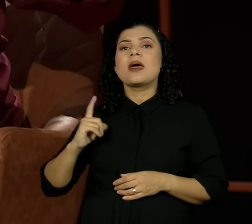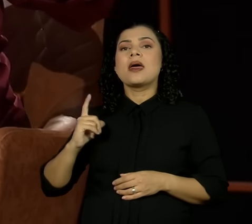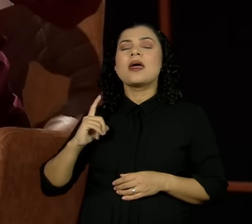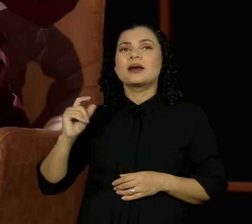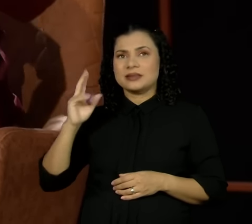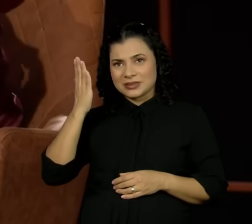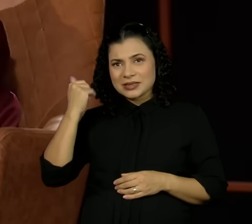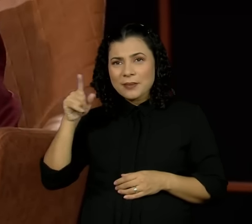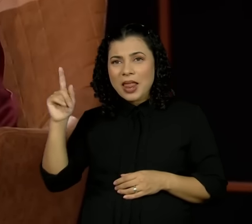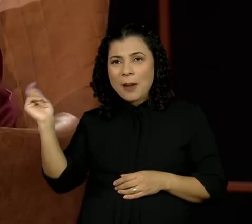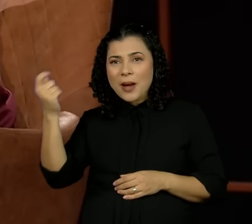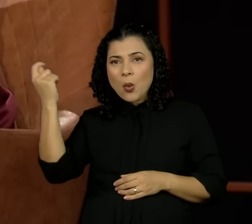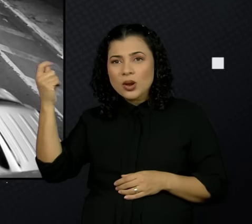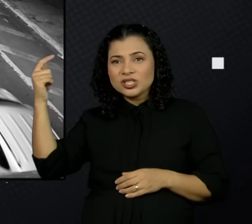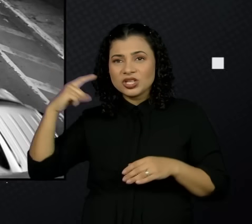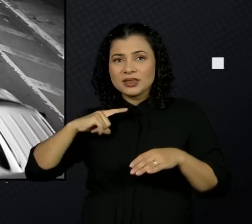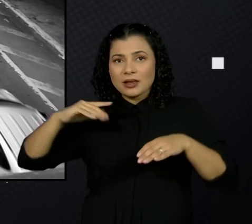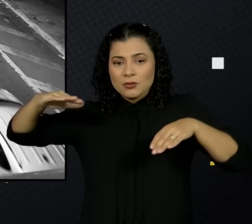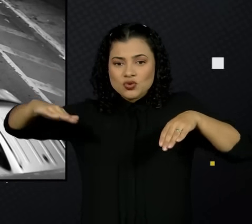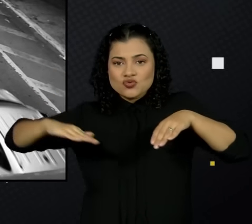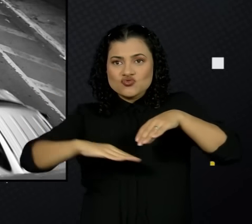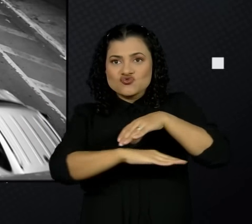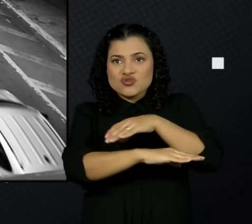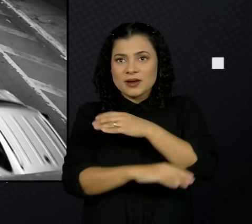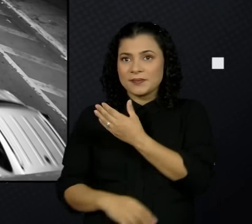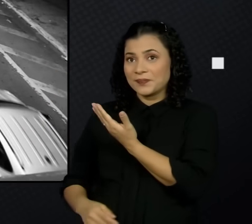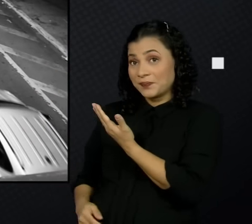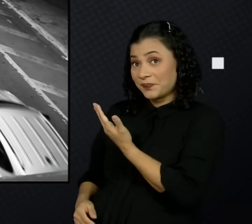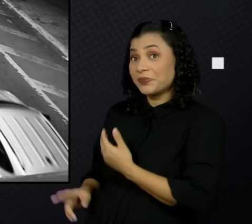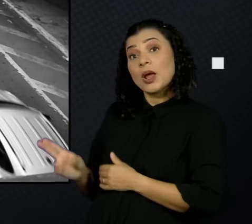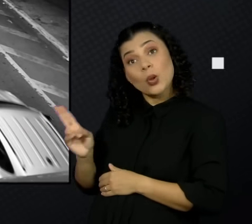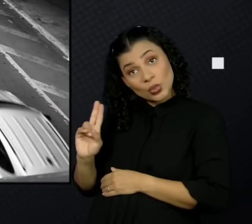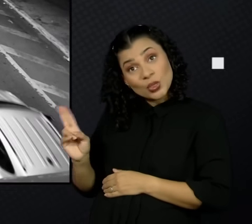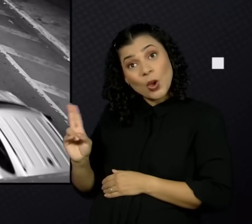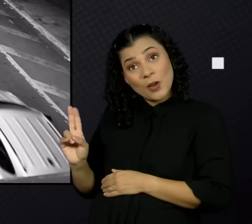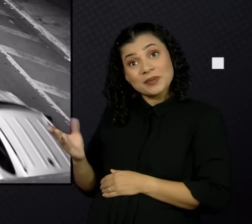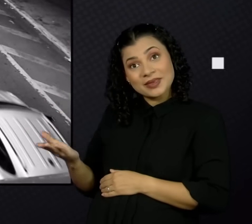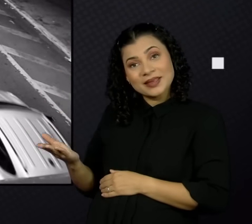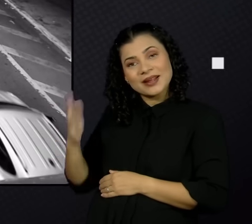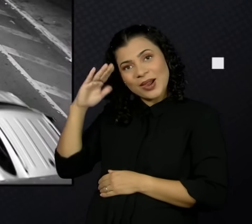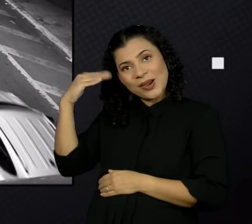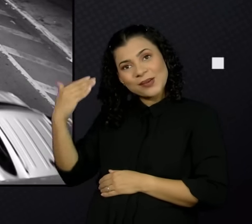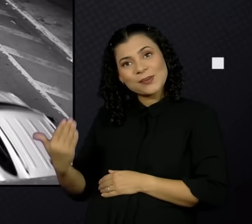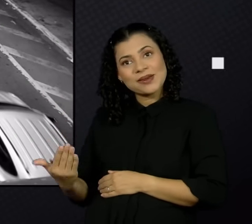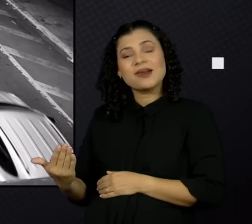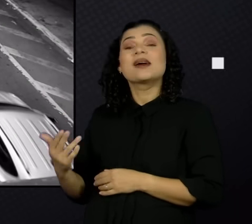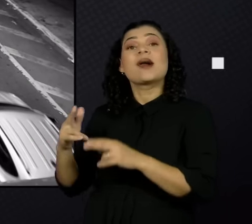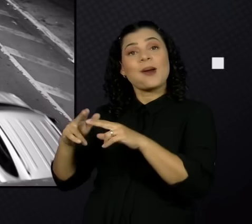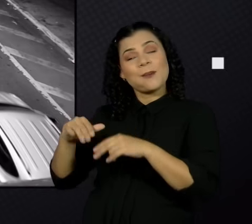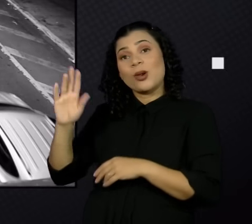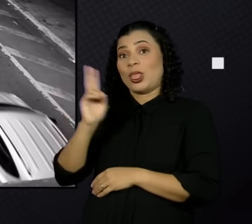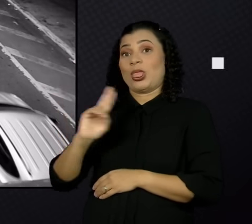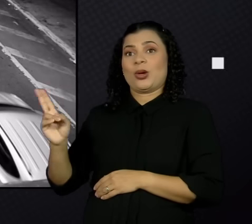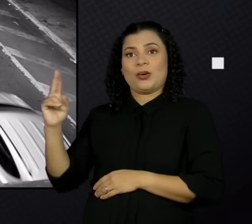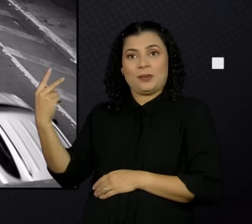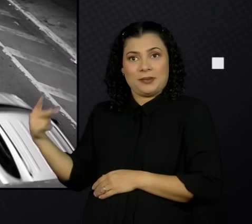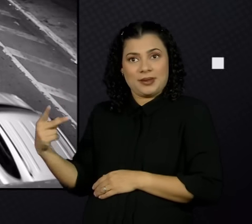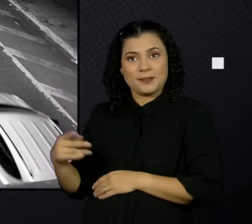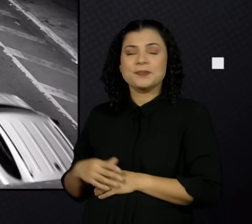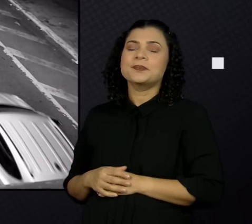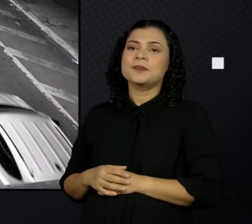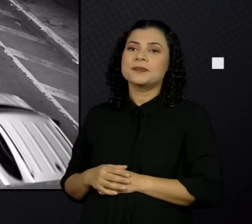pela Paulista, e entra José Roberto Fanganello Melim. Você vê, ele era, você tem o nome daquele, né?